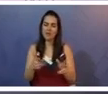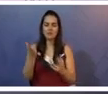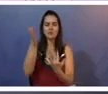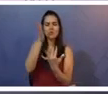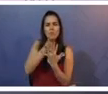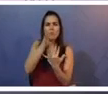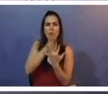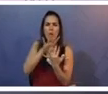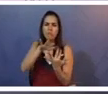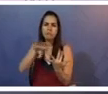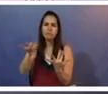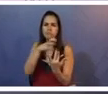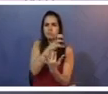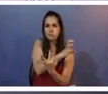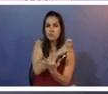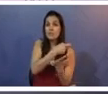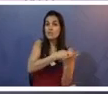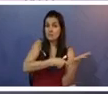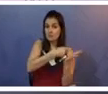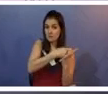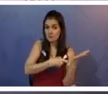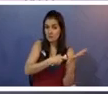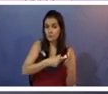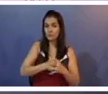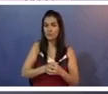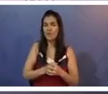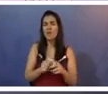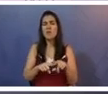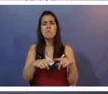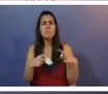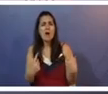uma dissertação argumentativa. Enquanto